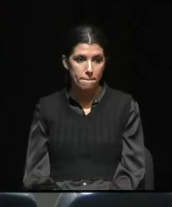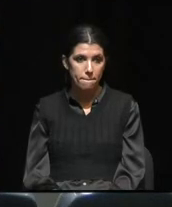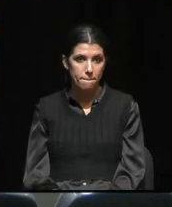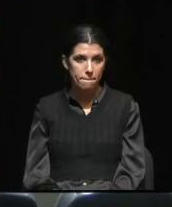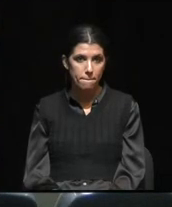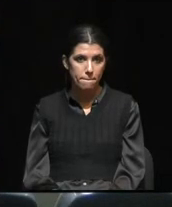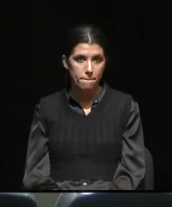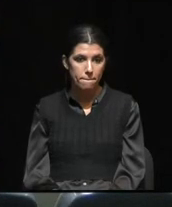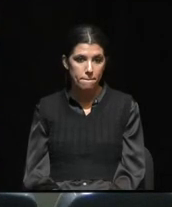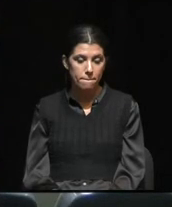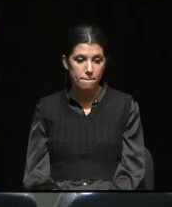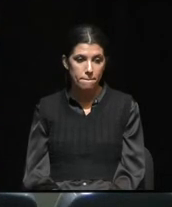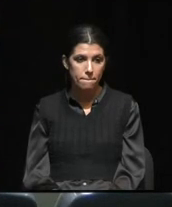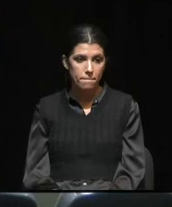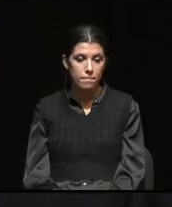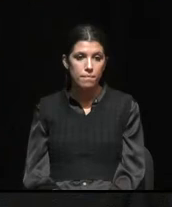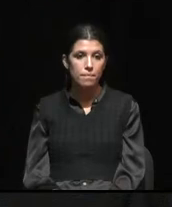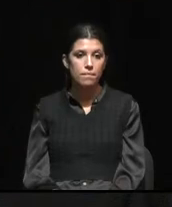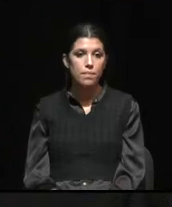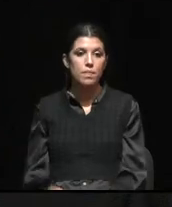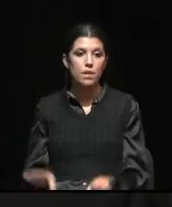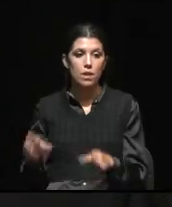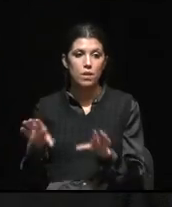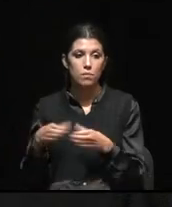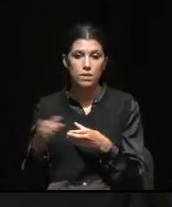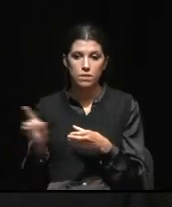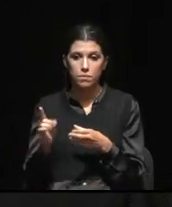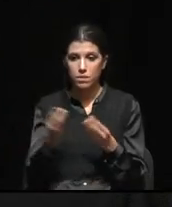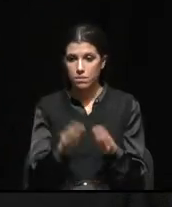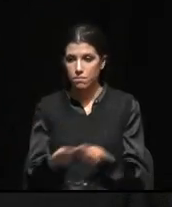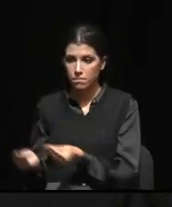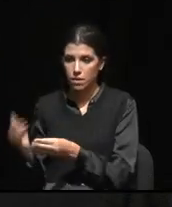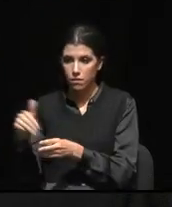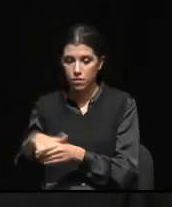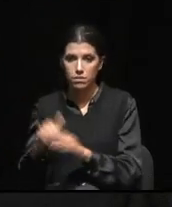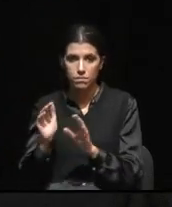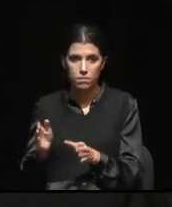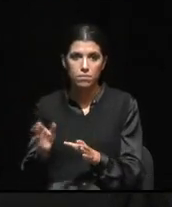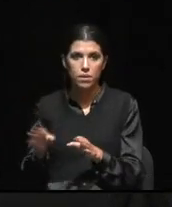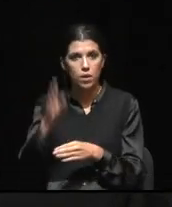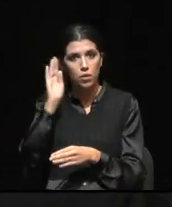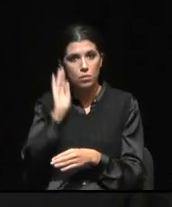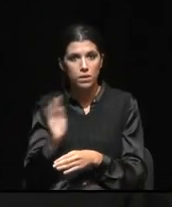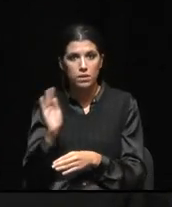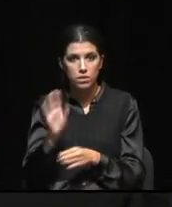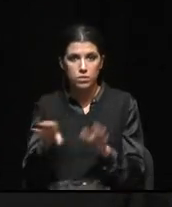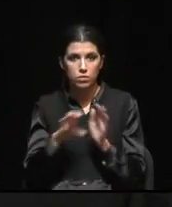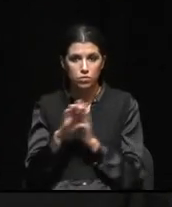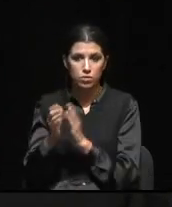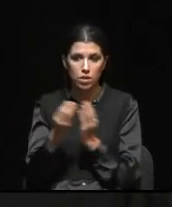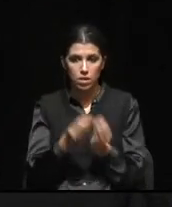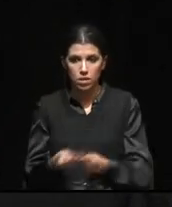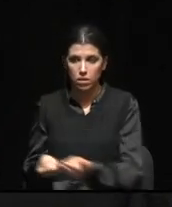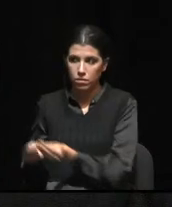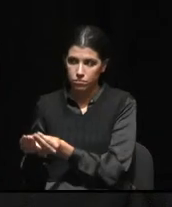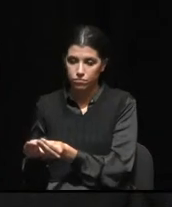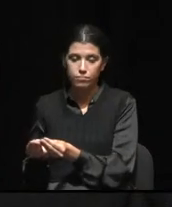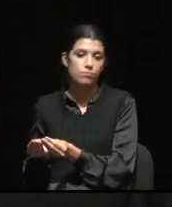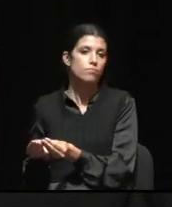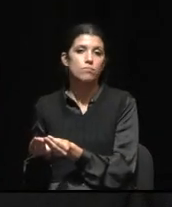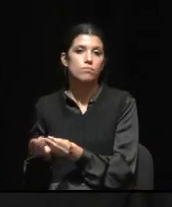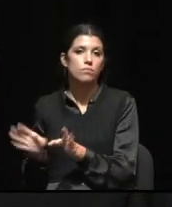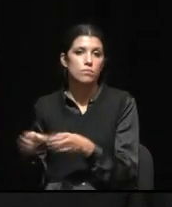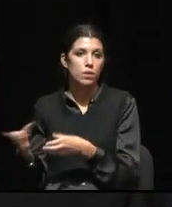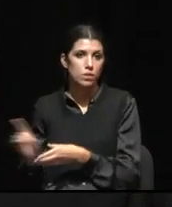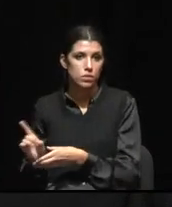no pode não é preciso votação para descer à primeira comissão portanto a recomendação do chega 10 para a primeira comissão de acordo com o chega não temos que